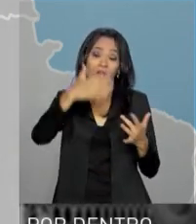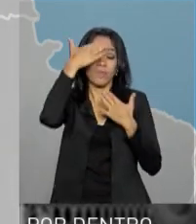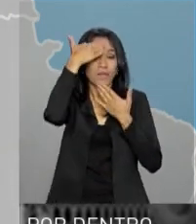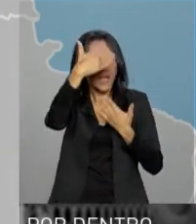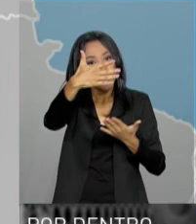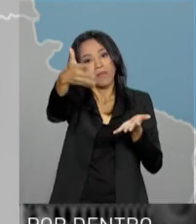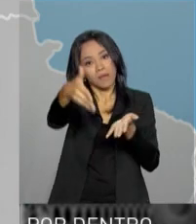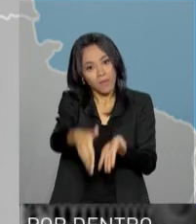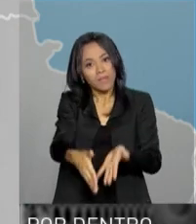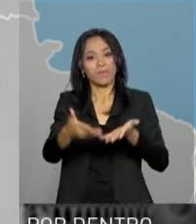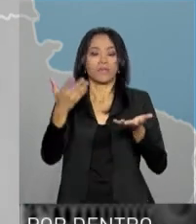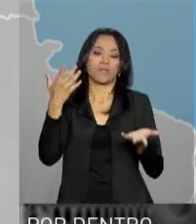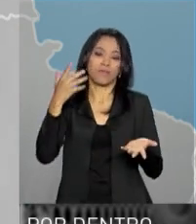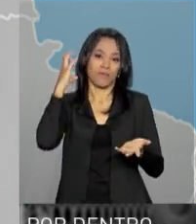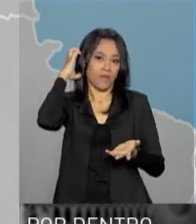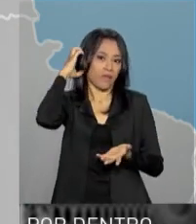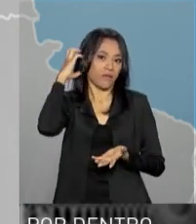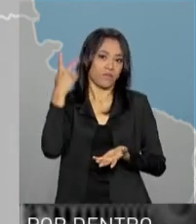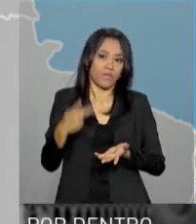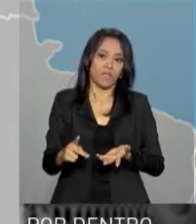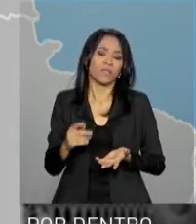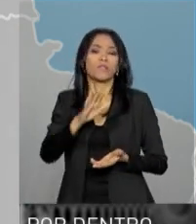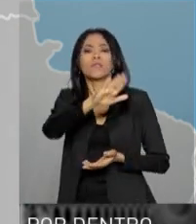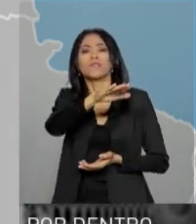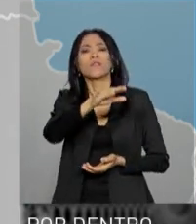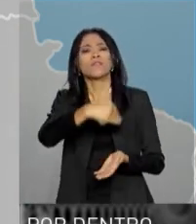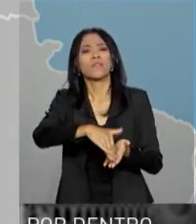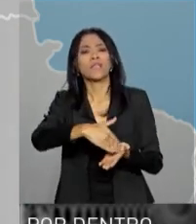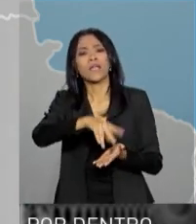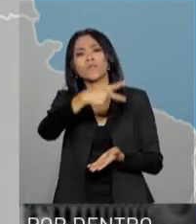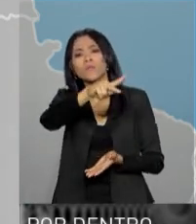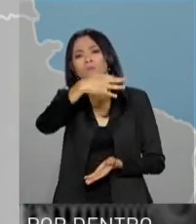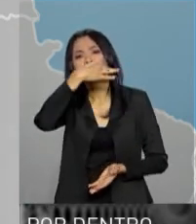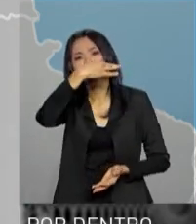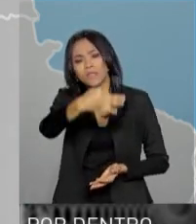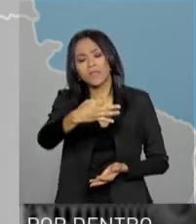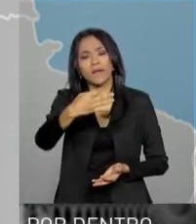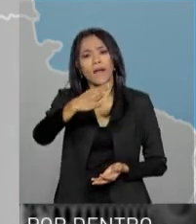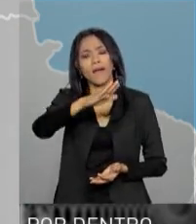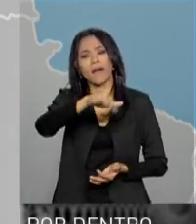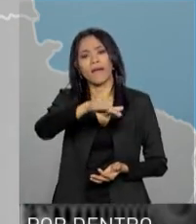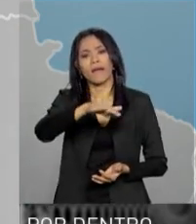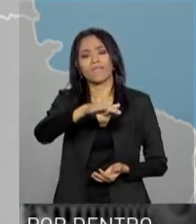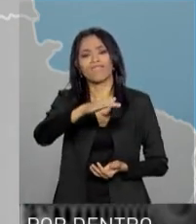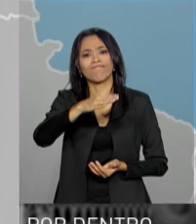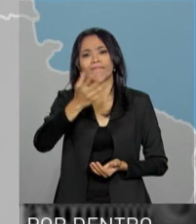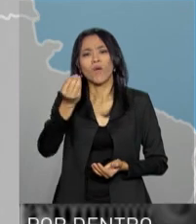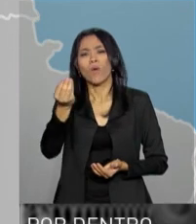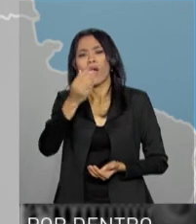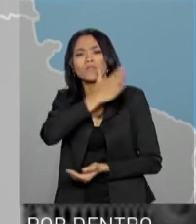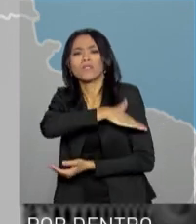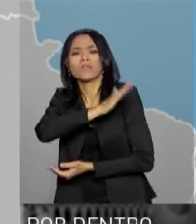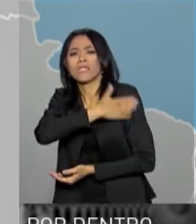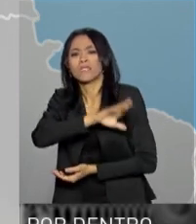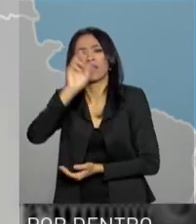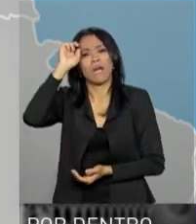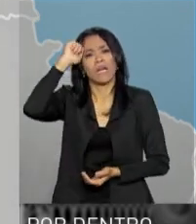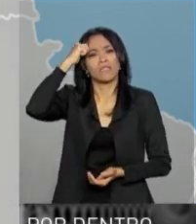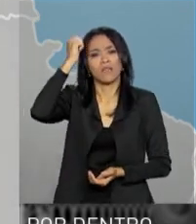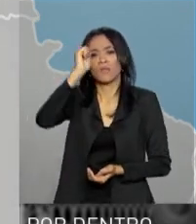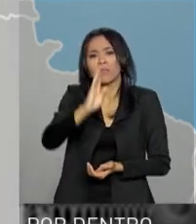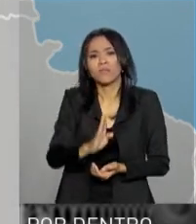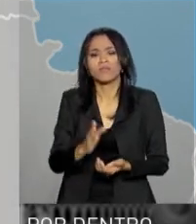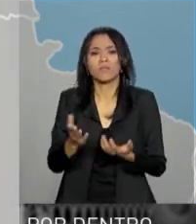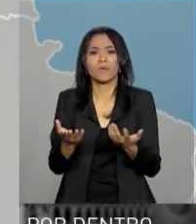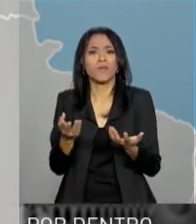730 eu gostaria de uma opinião do senhor sobre essa questão da discriminação racial no brasil eo momento